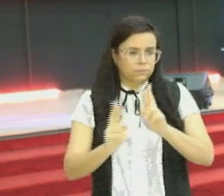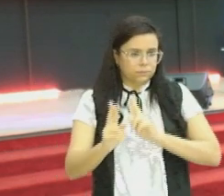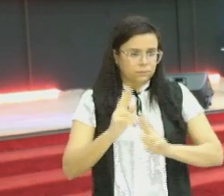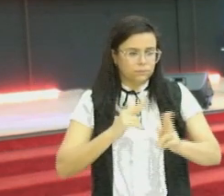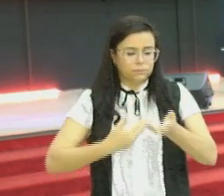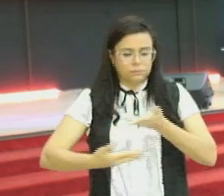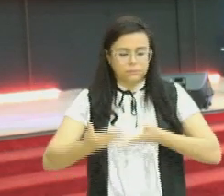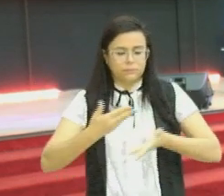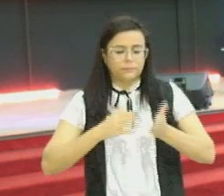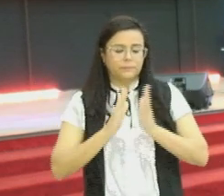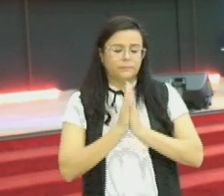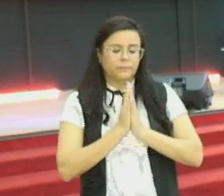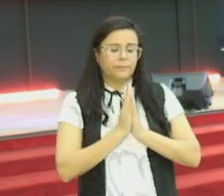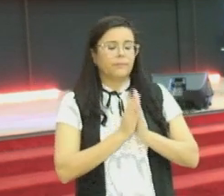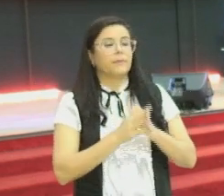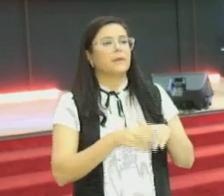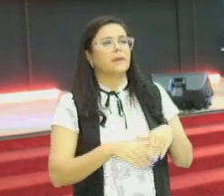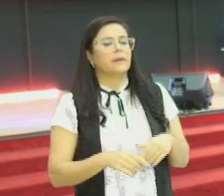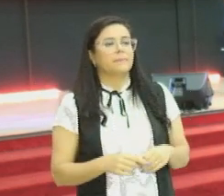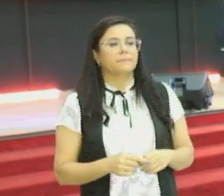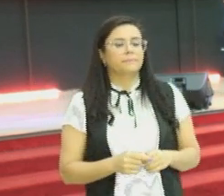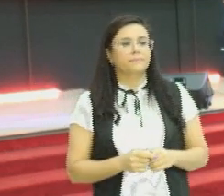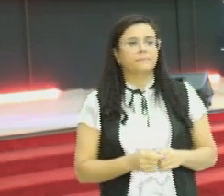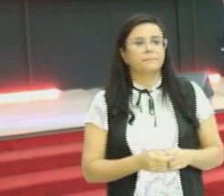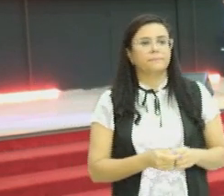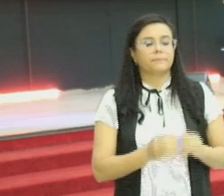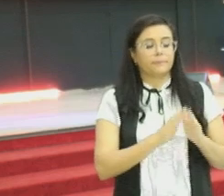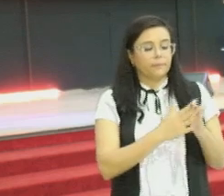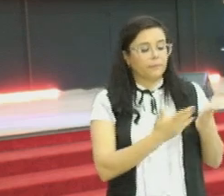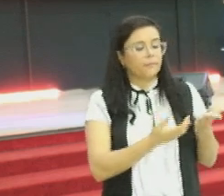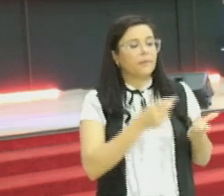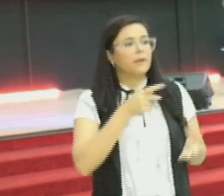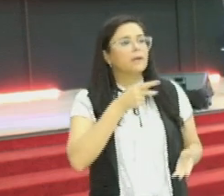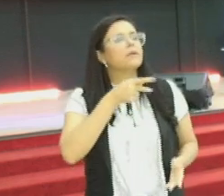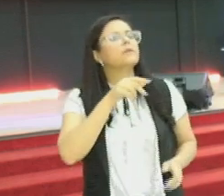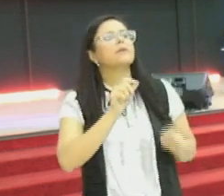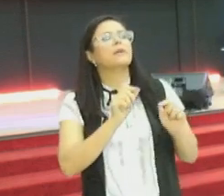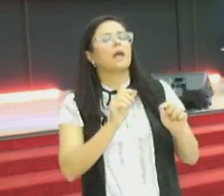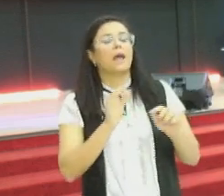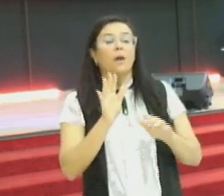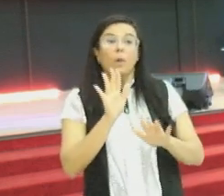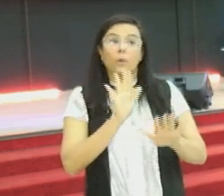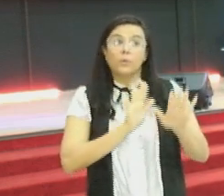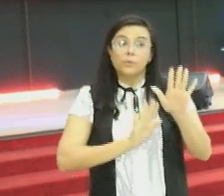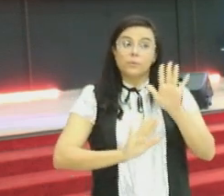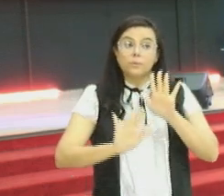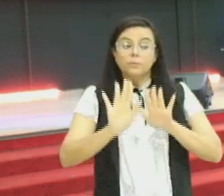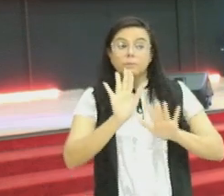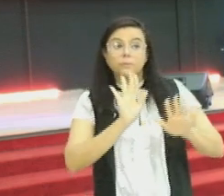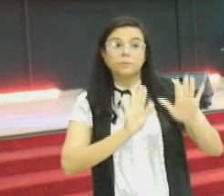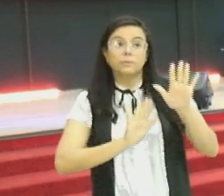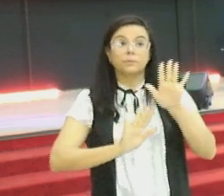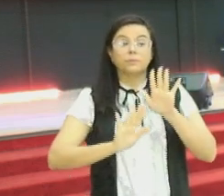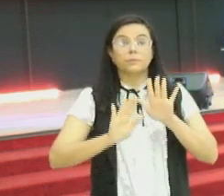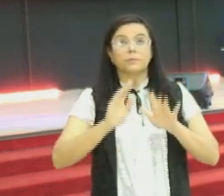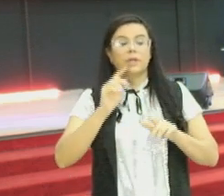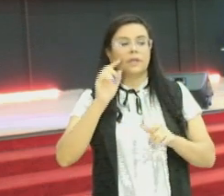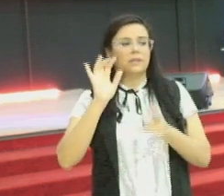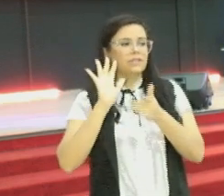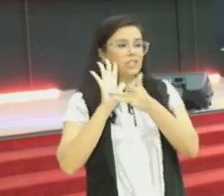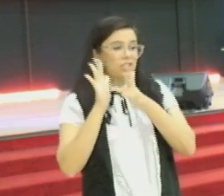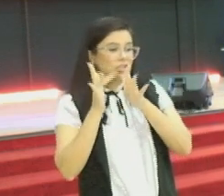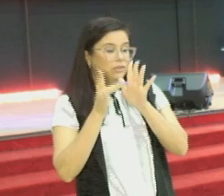diz assim: tomem cuidado? Jesus está nos alertando que até um pedido